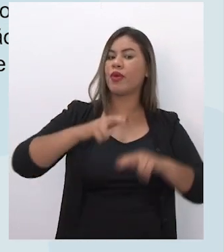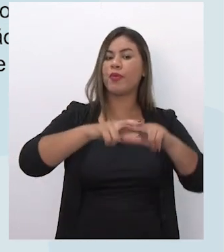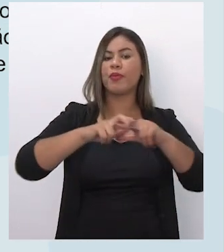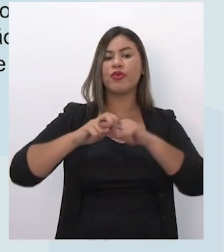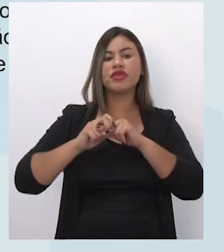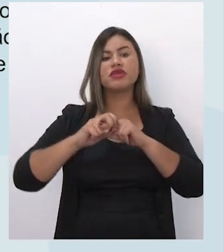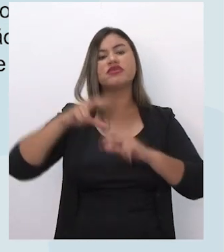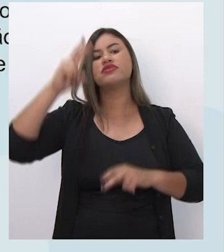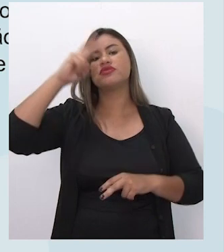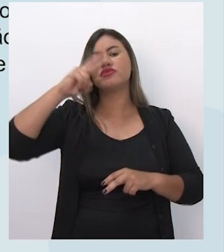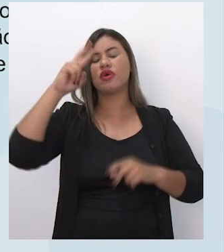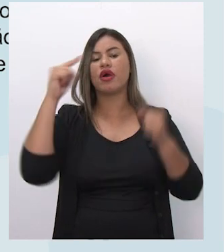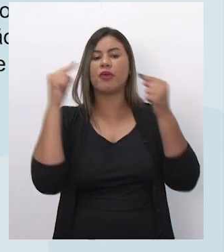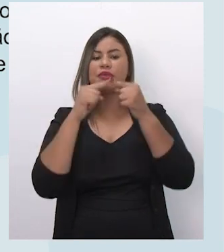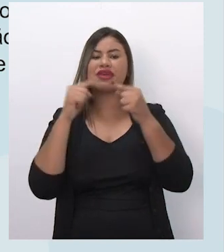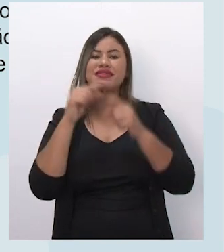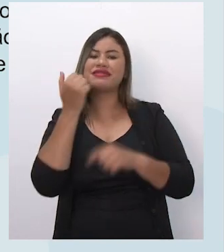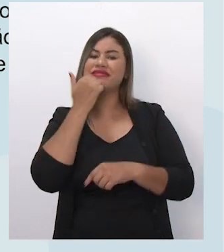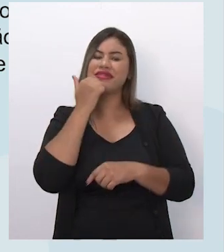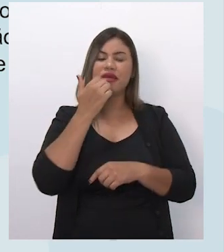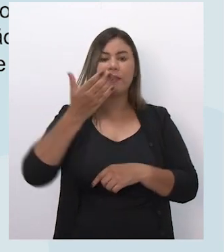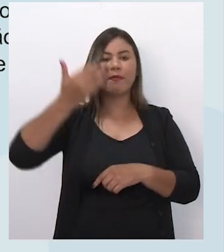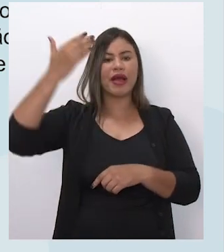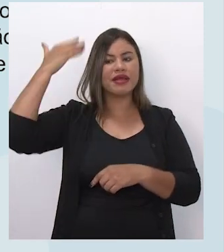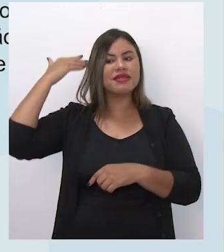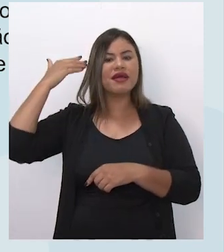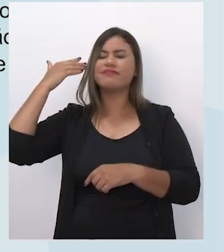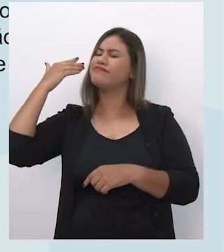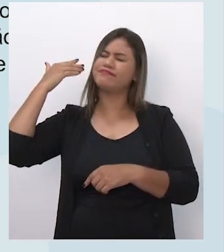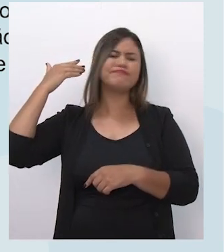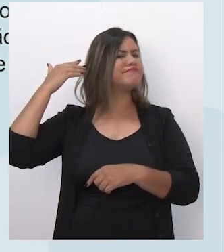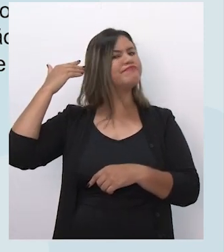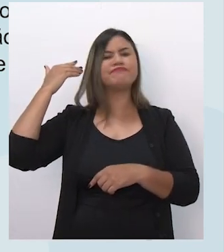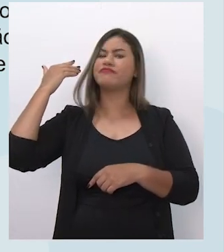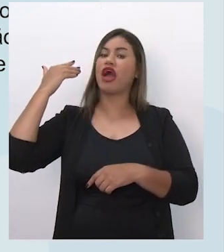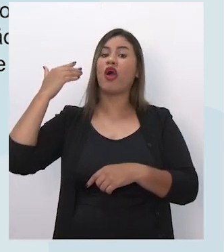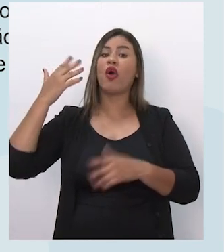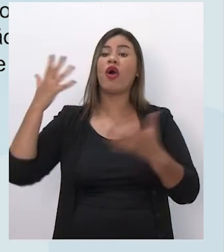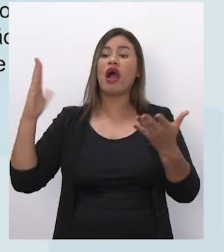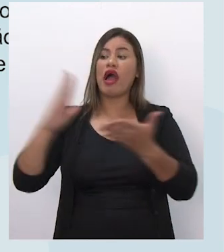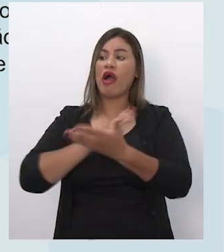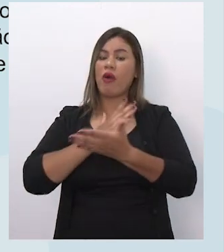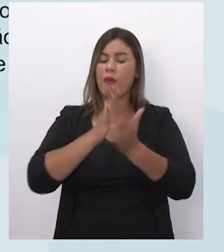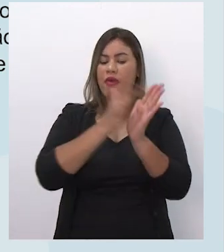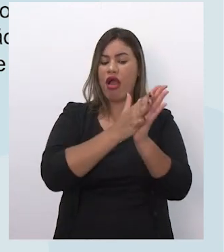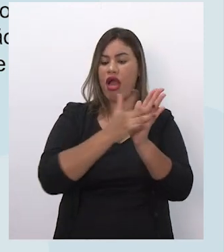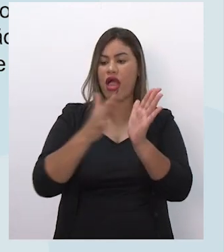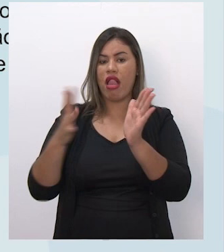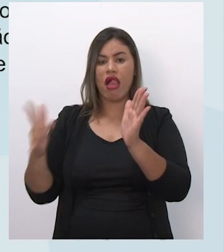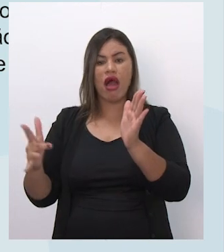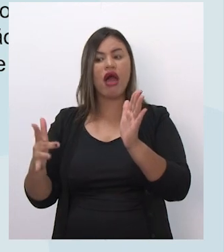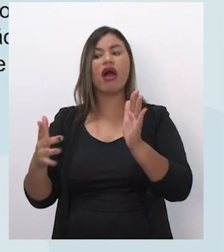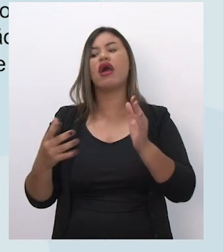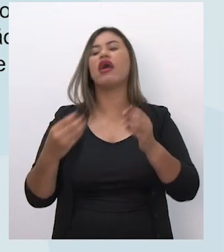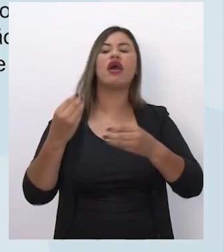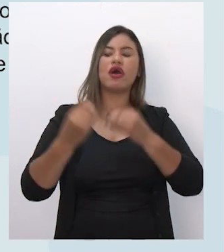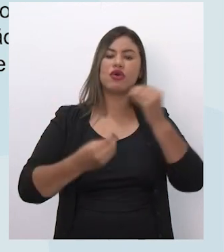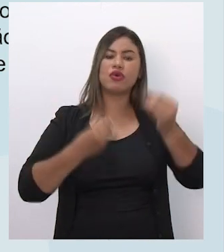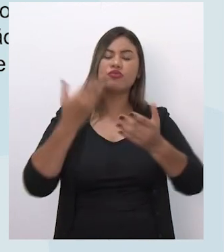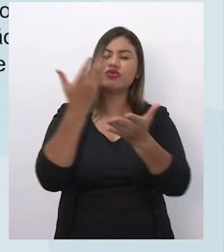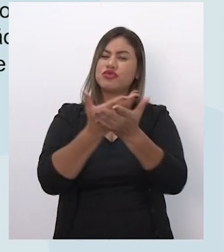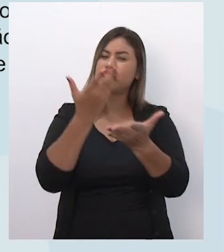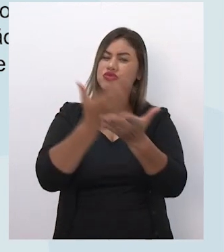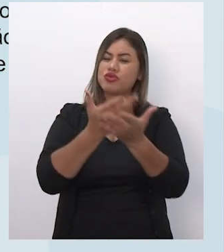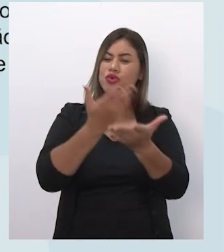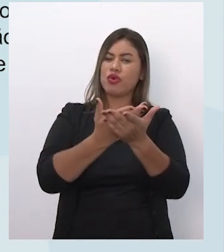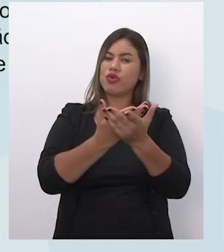uma ciência do passado, né? Como em alguns momentos, para aqueles que estudam historiografia, já viram